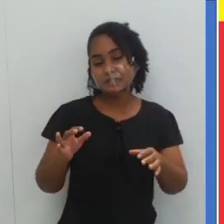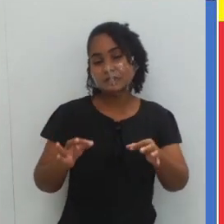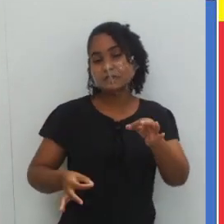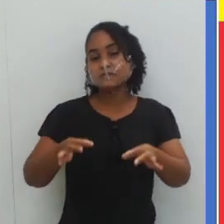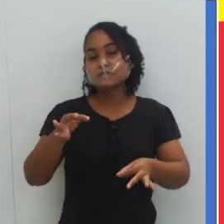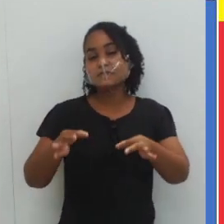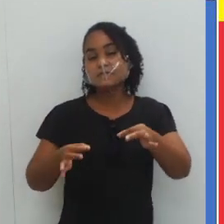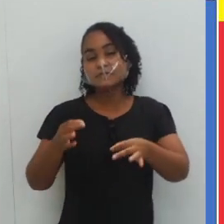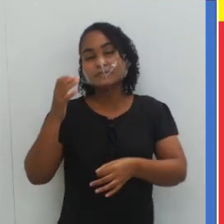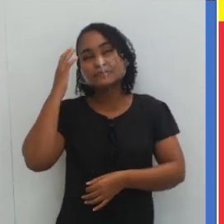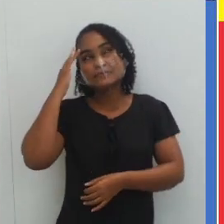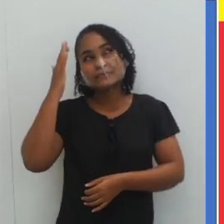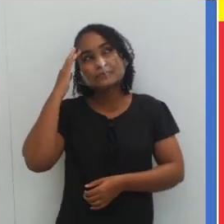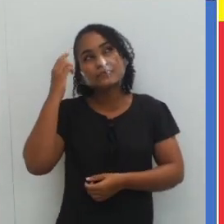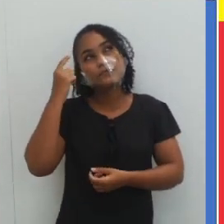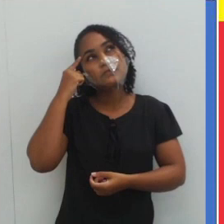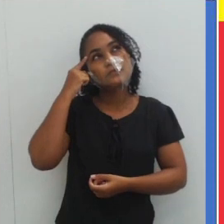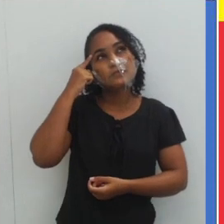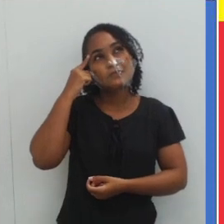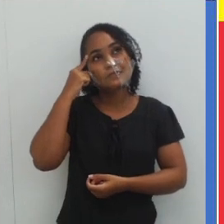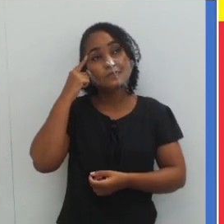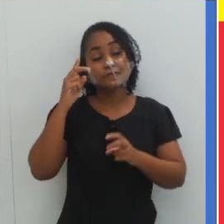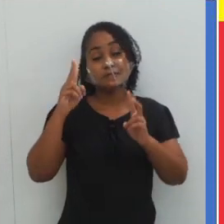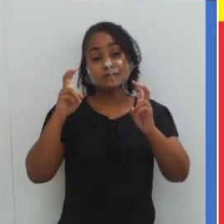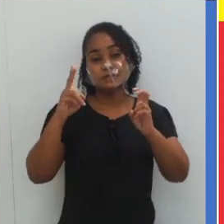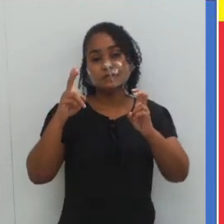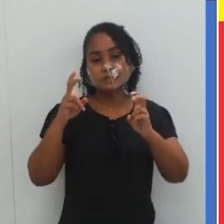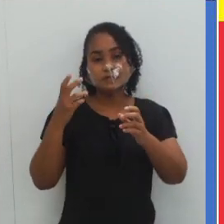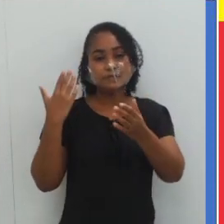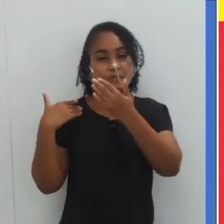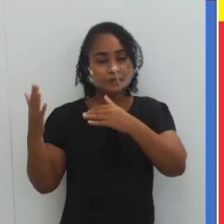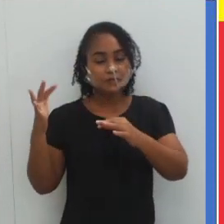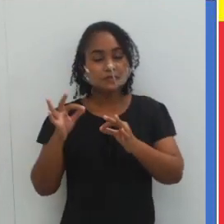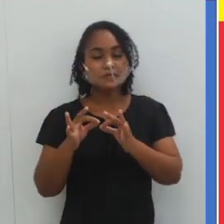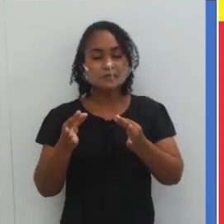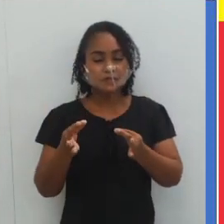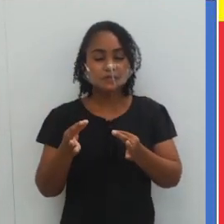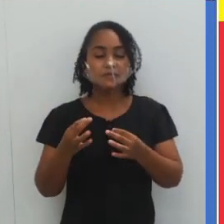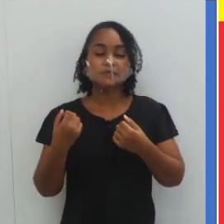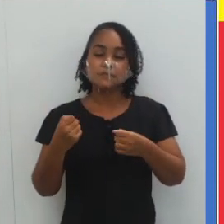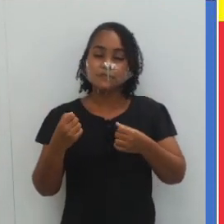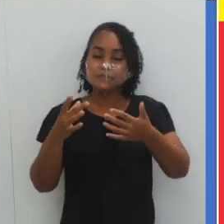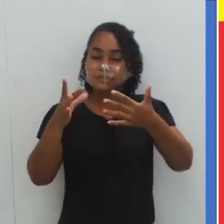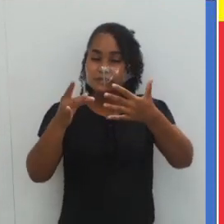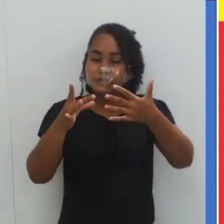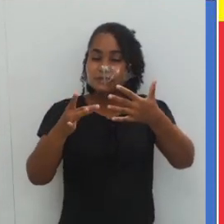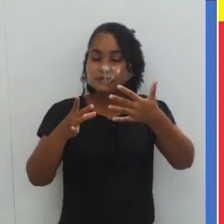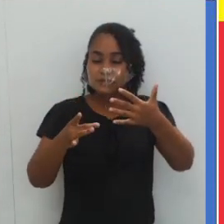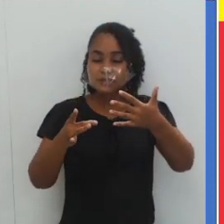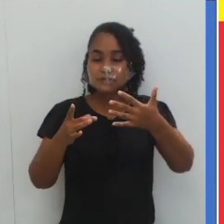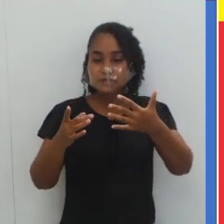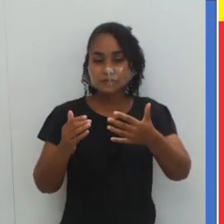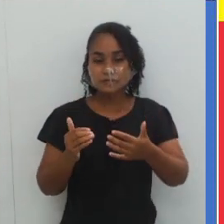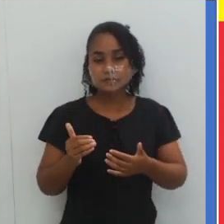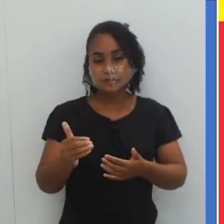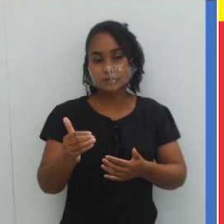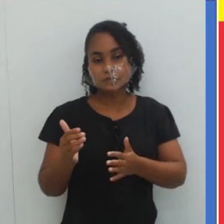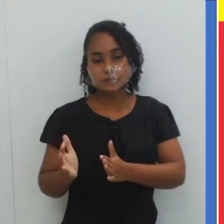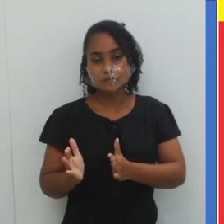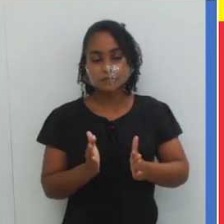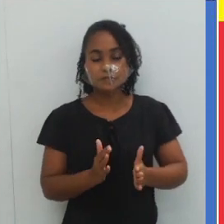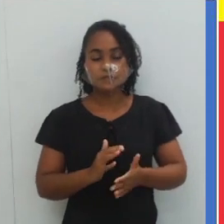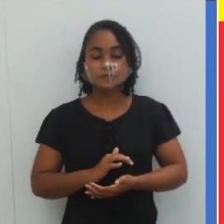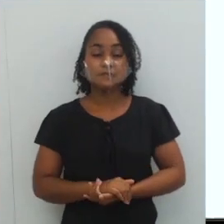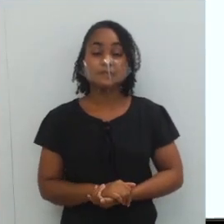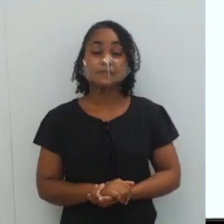de justiça, enquanto a gente pensa no Simple Past, tem outras coisas rolando e a gente vai ver na próxima